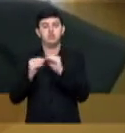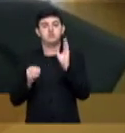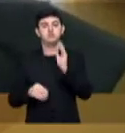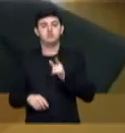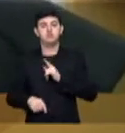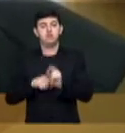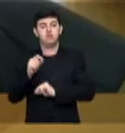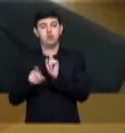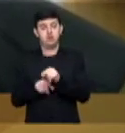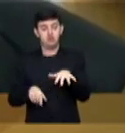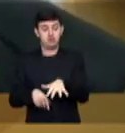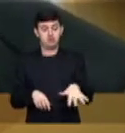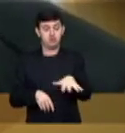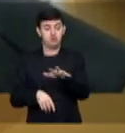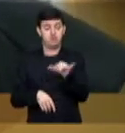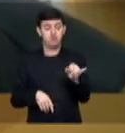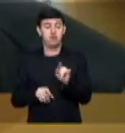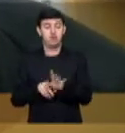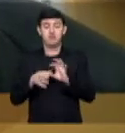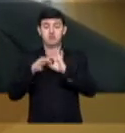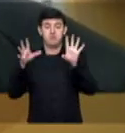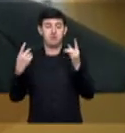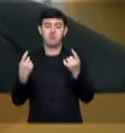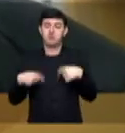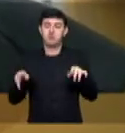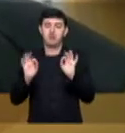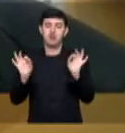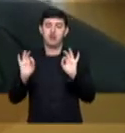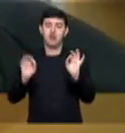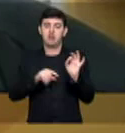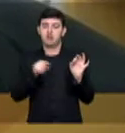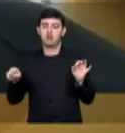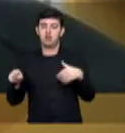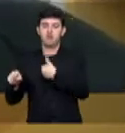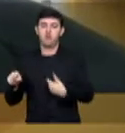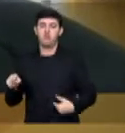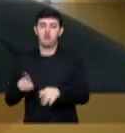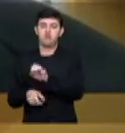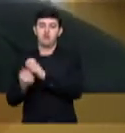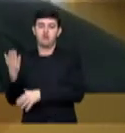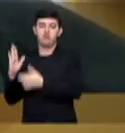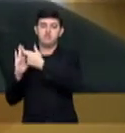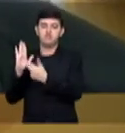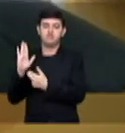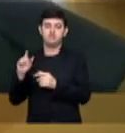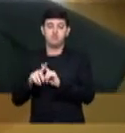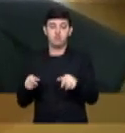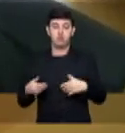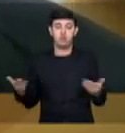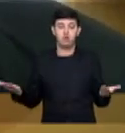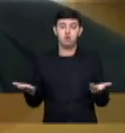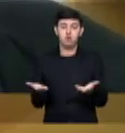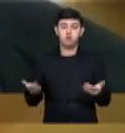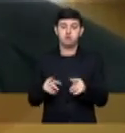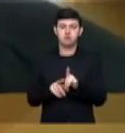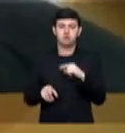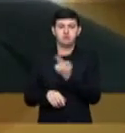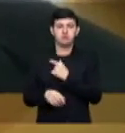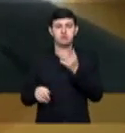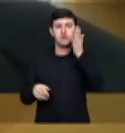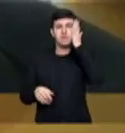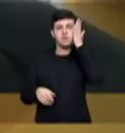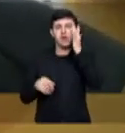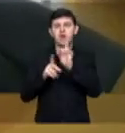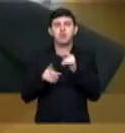de um setor possa dispensar a ação do Estado. Mas a pergunta aqui que se faz é se esse dever